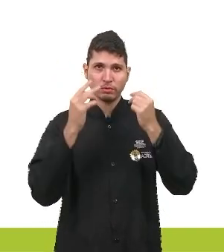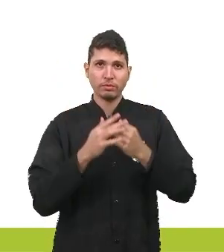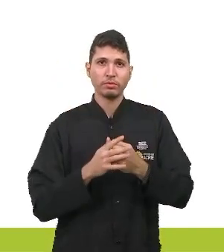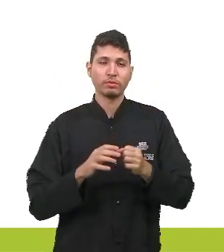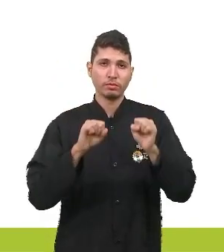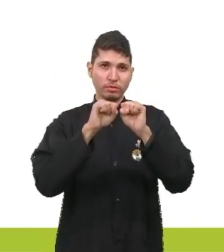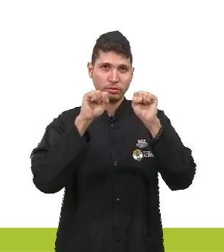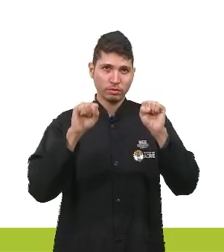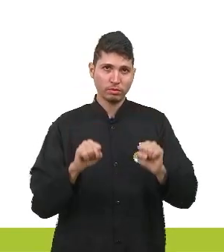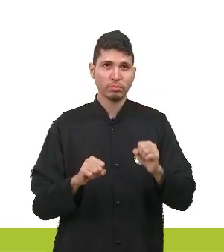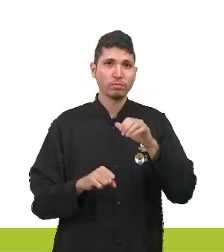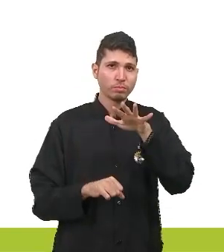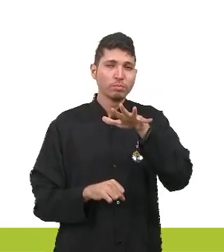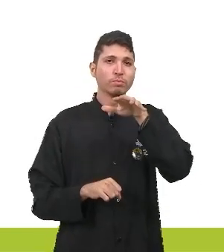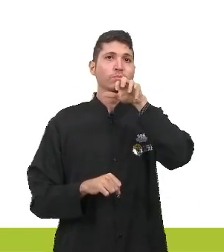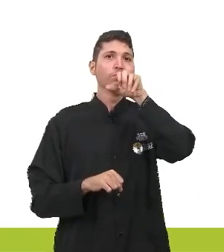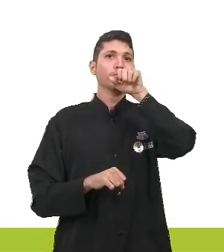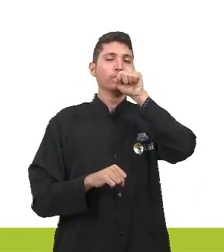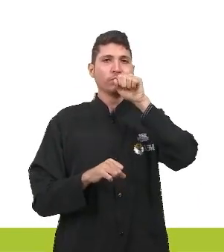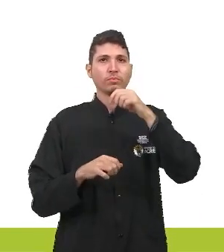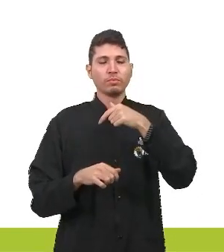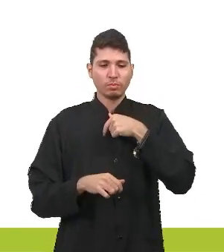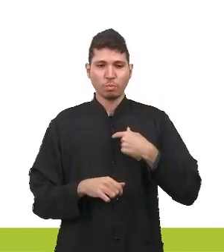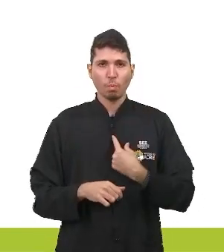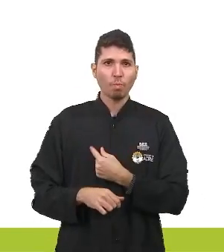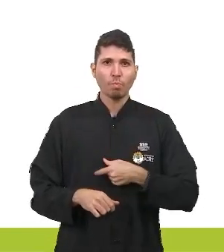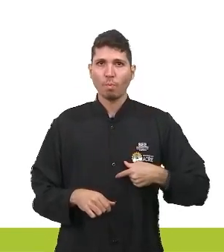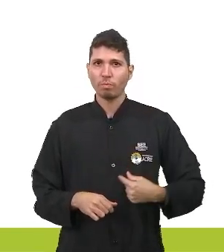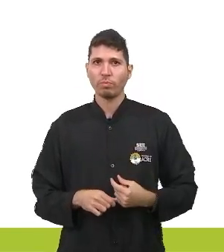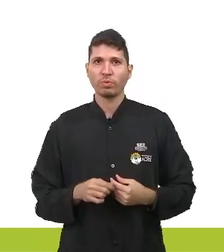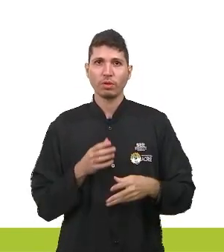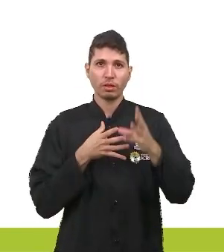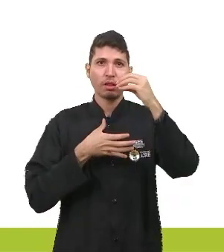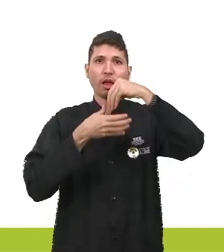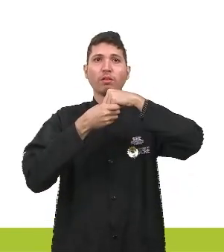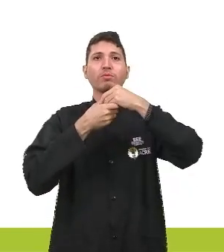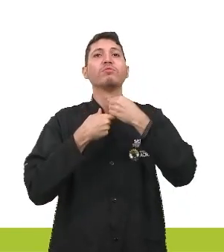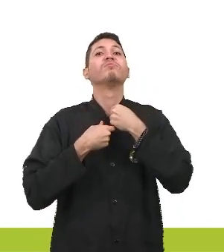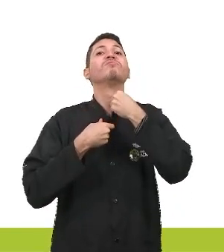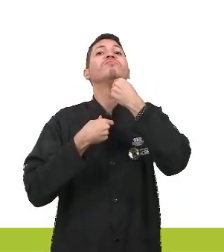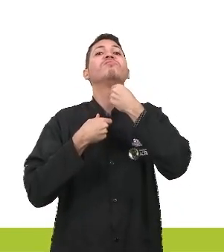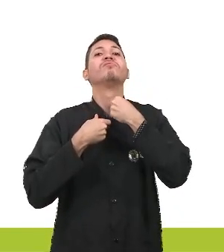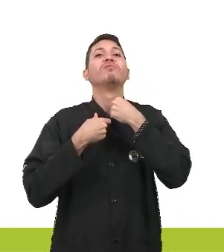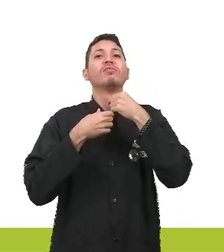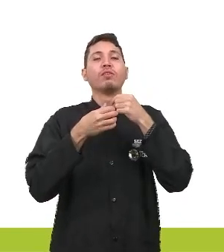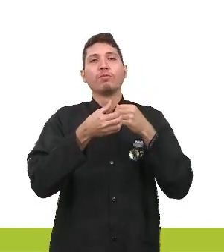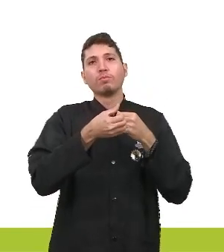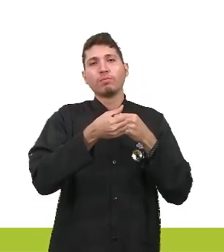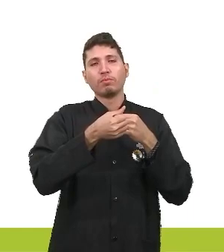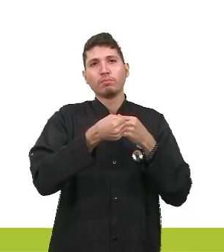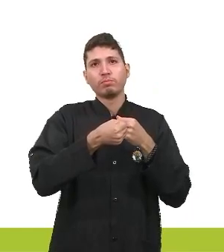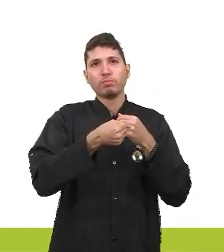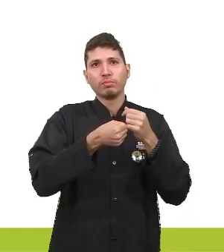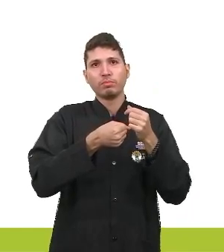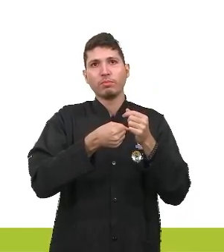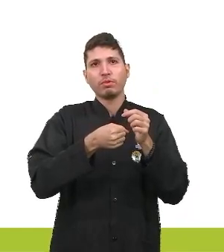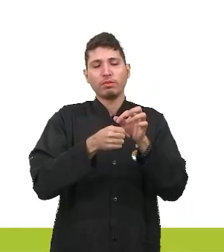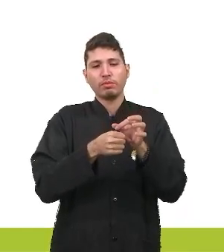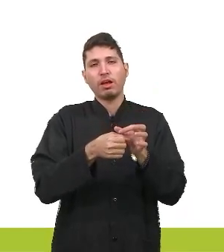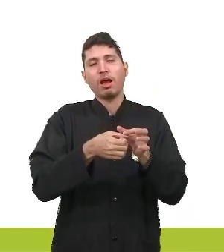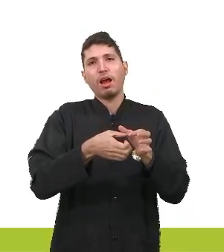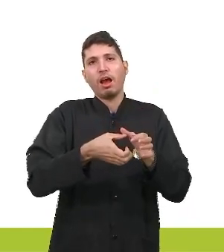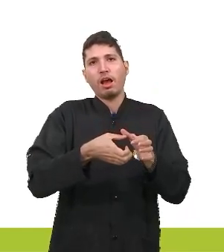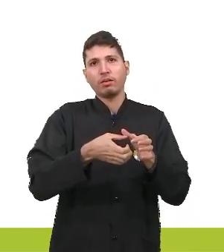digestório e respiratório. É lá onde fica a glote, aquele orifíciozinho que está permitindo que o ar